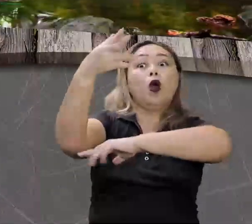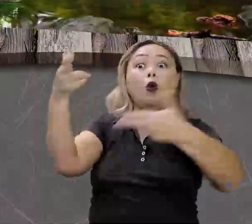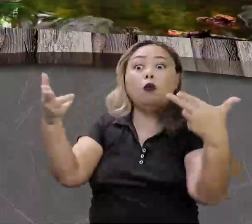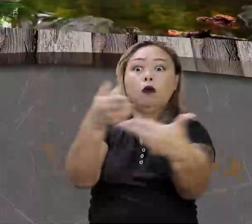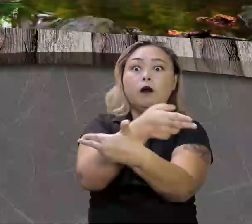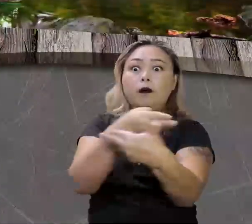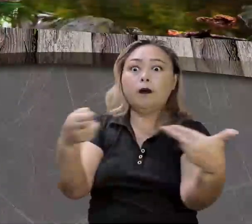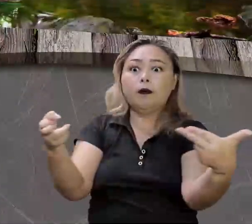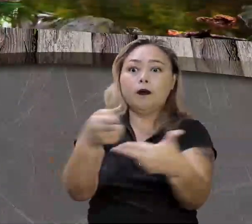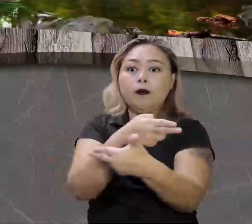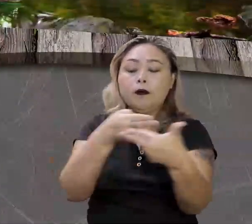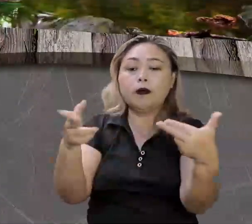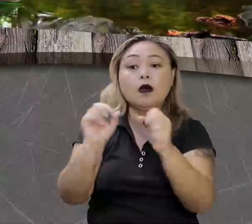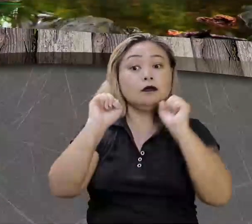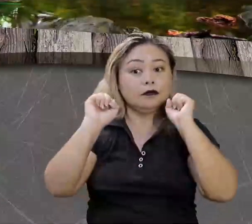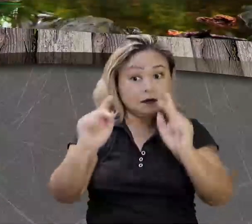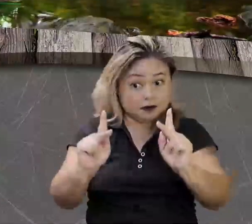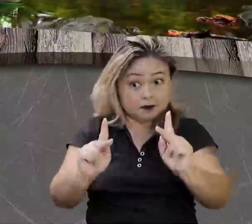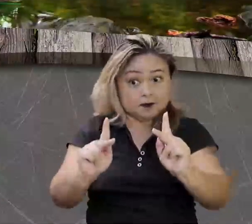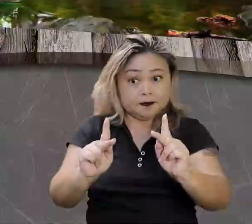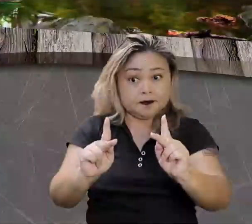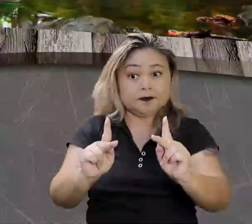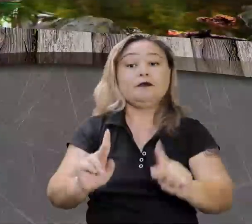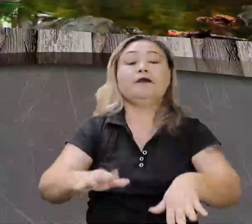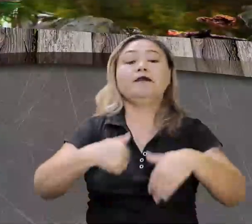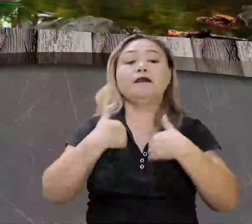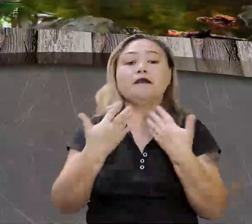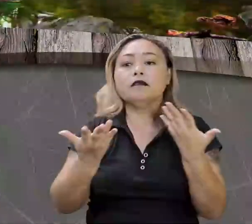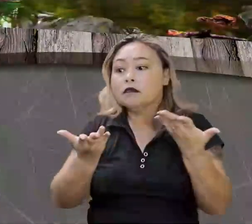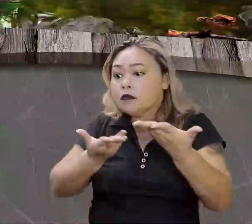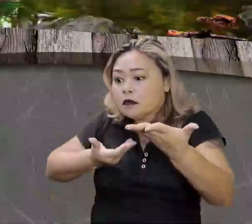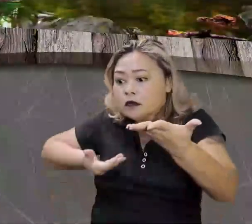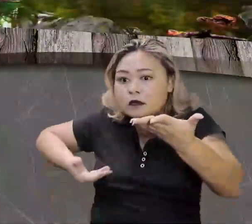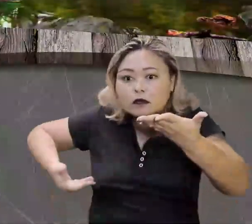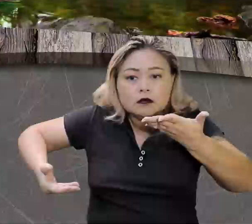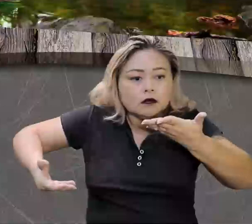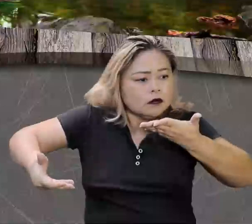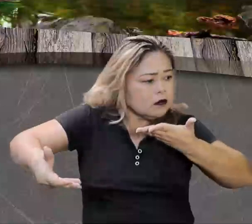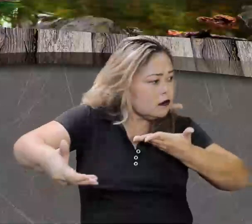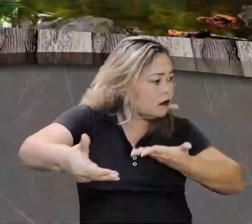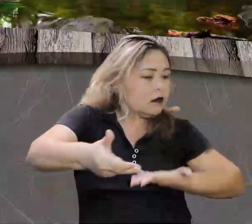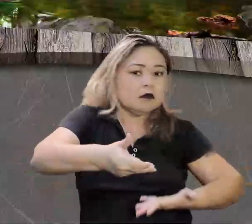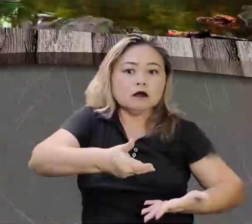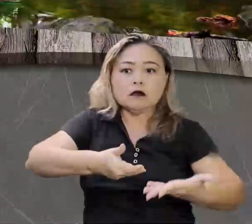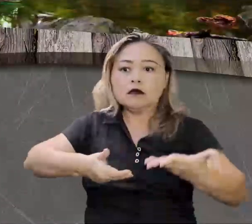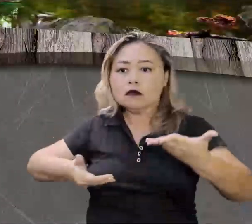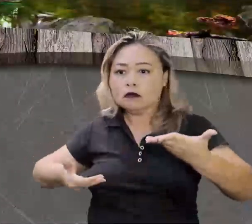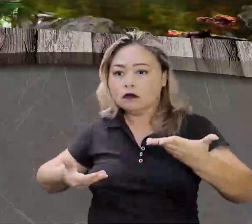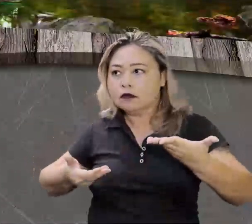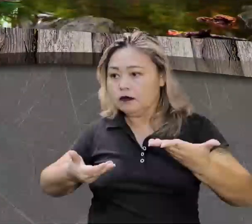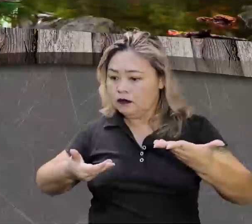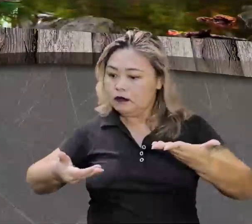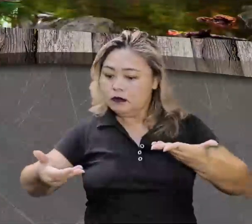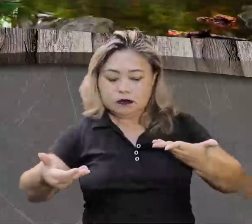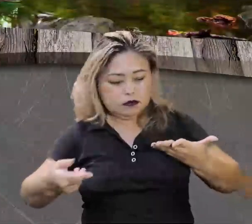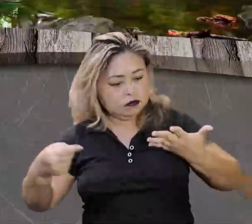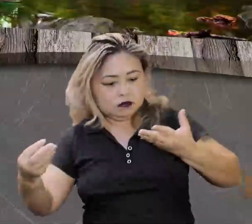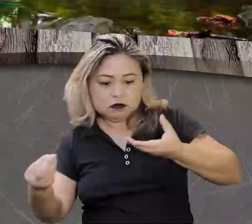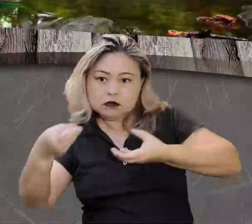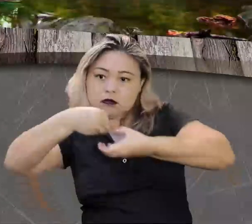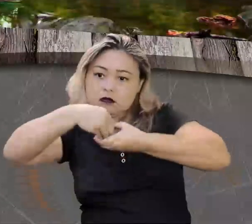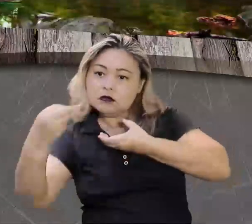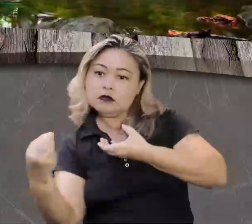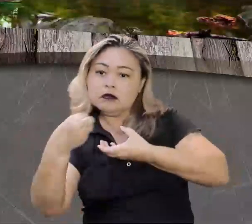o vento, ok? Então, a interação entre esses organismos, esses